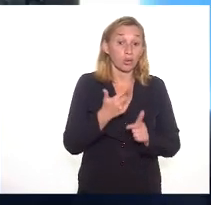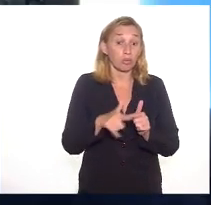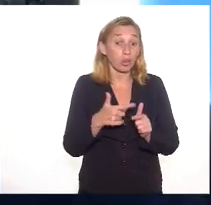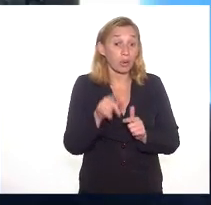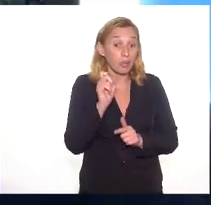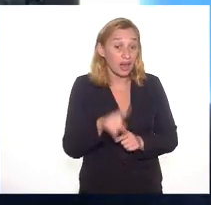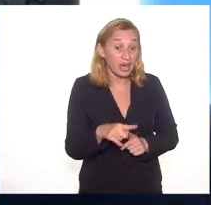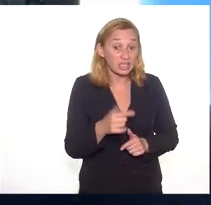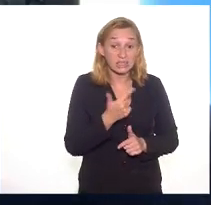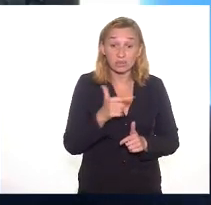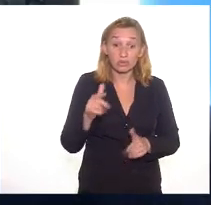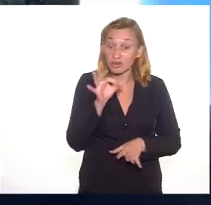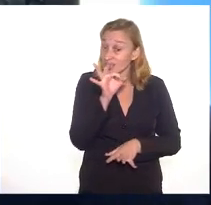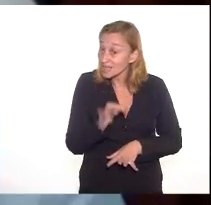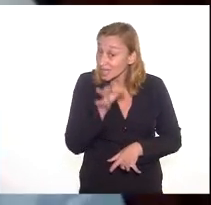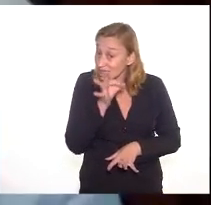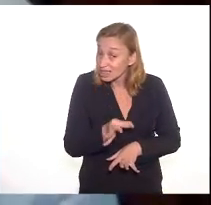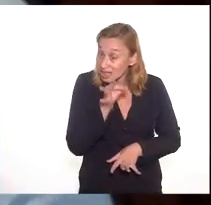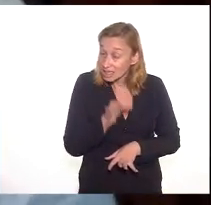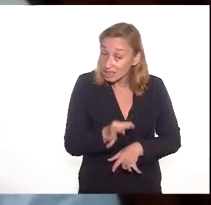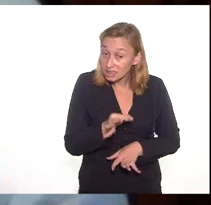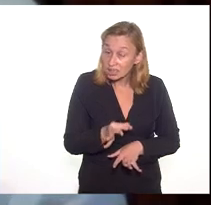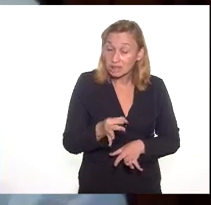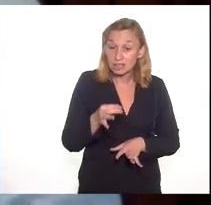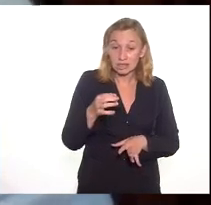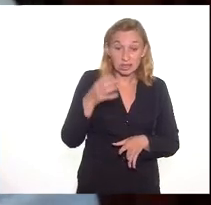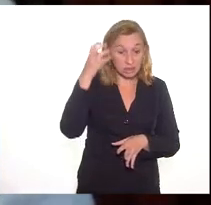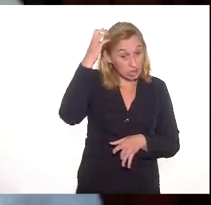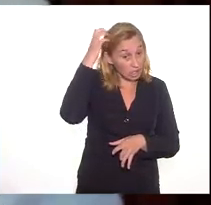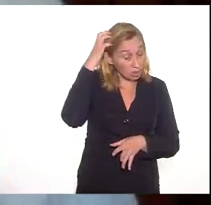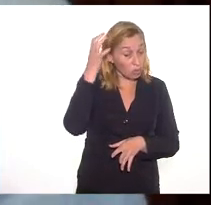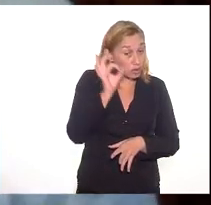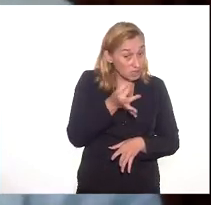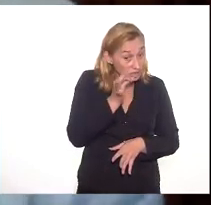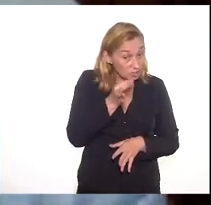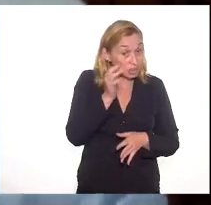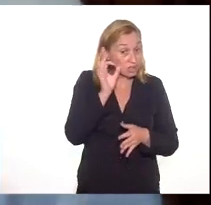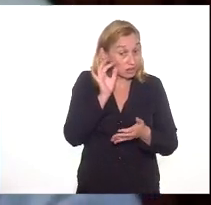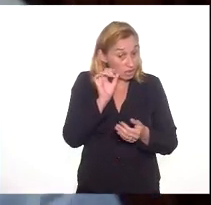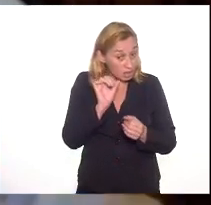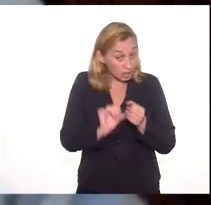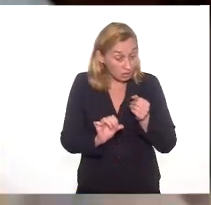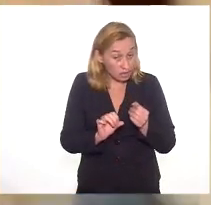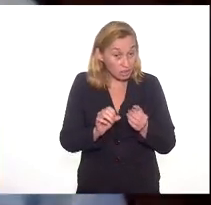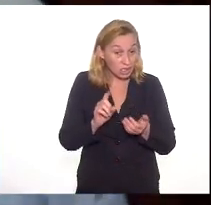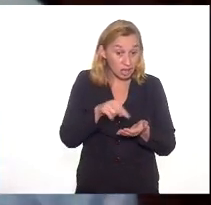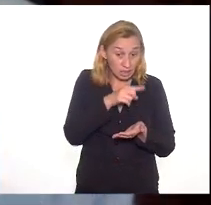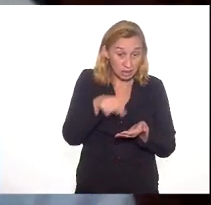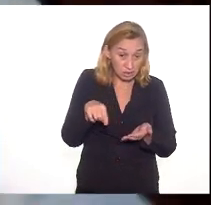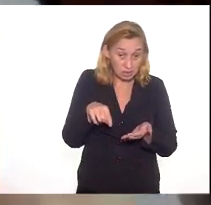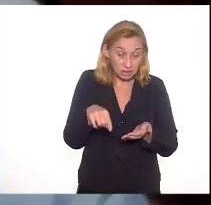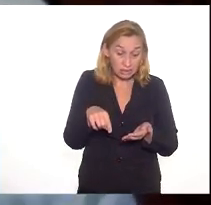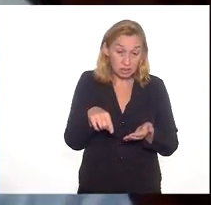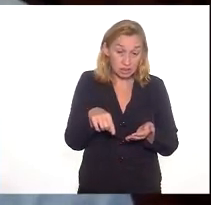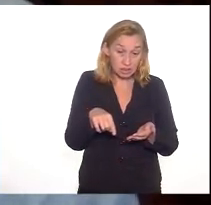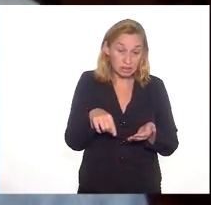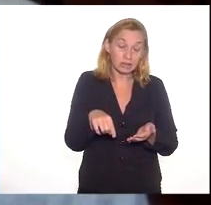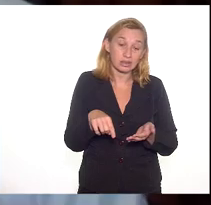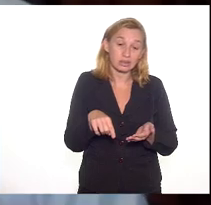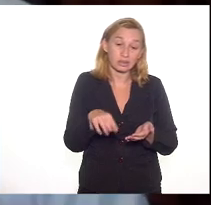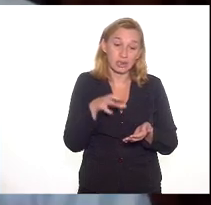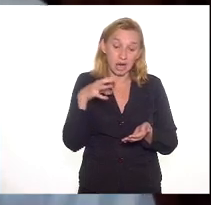se não houver a certeza do crime efetivamente com o trânsito, A suspensão acarretará o